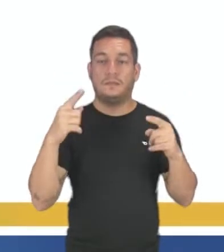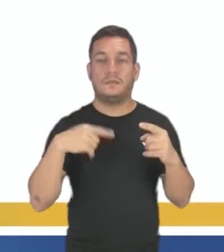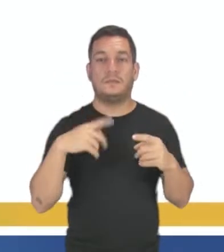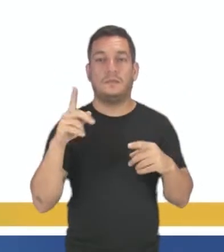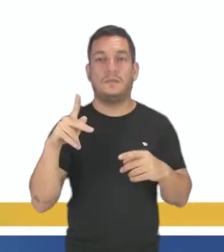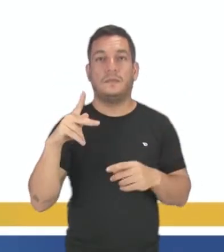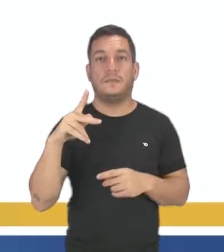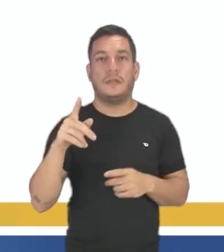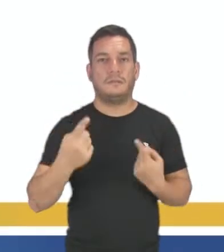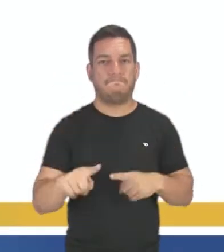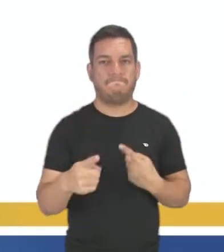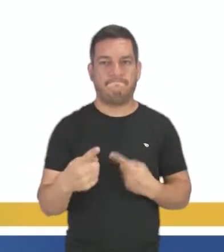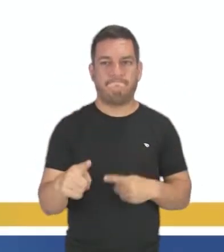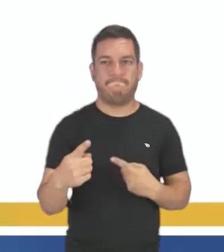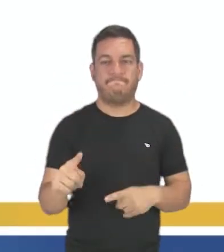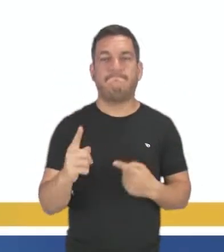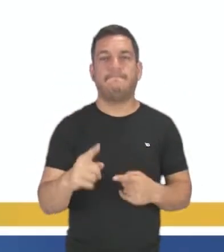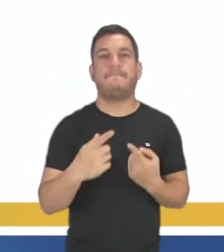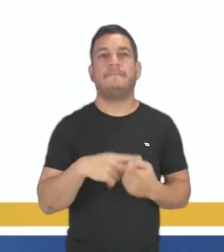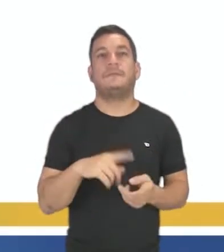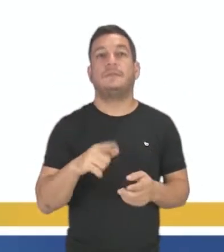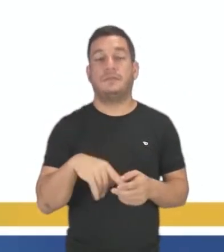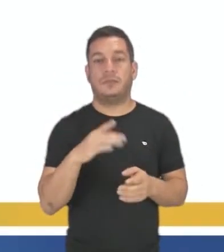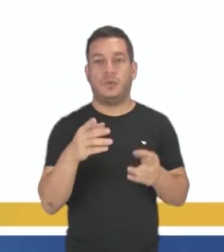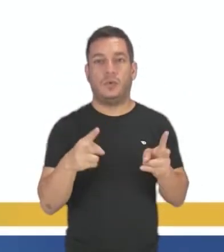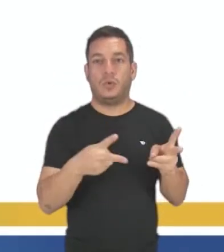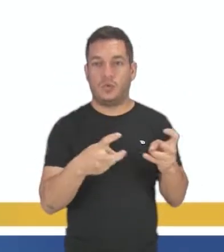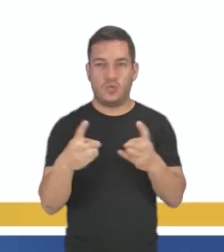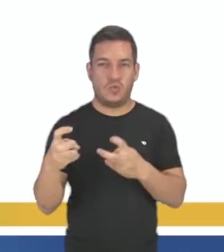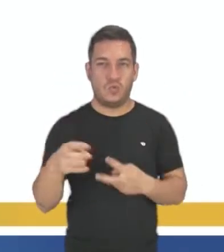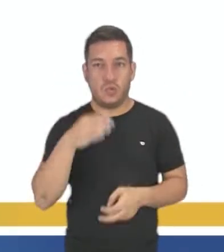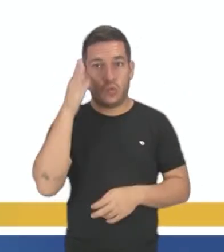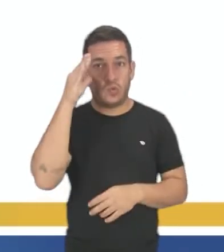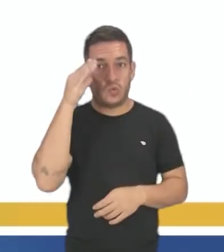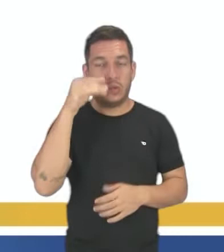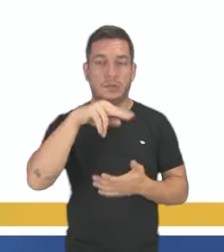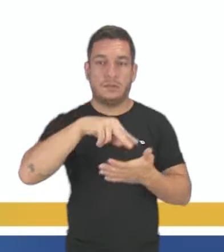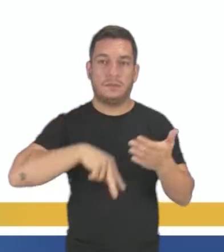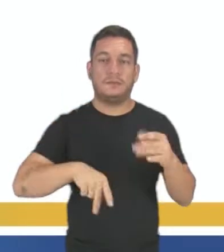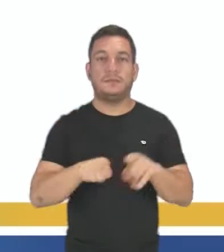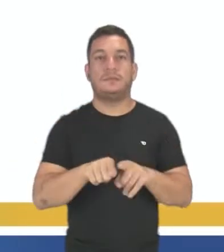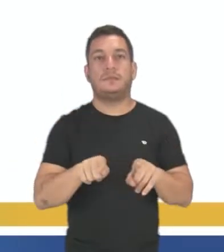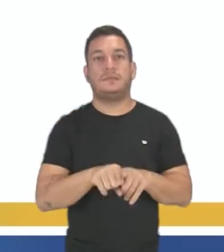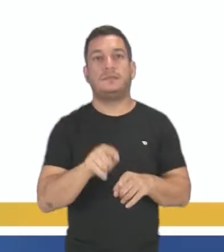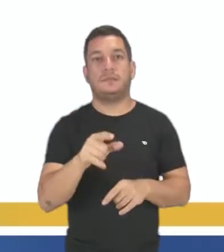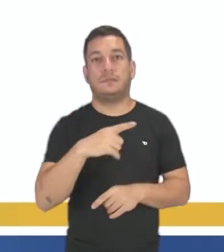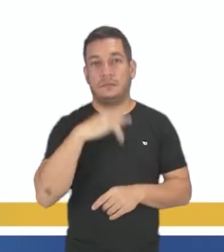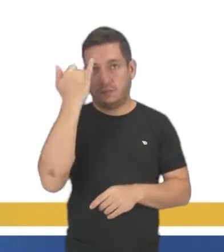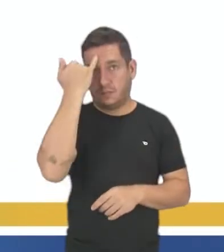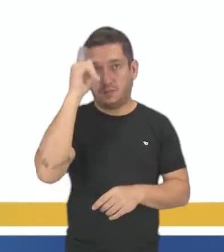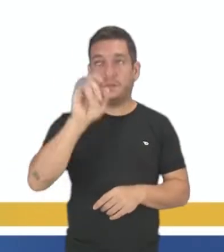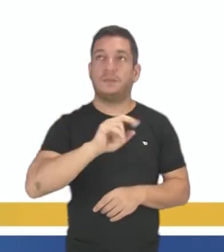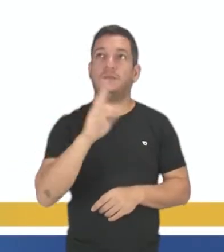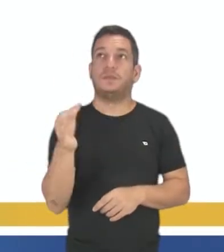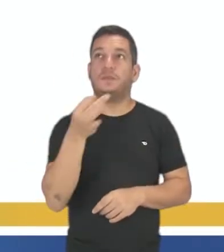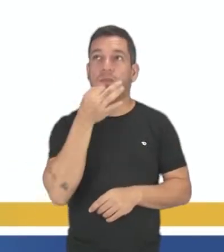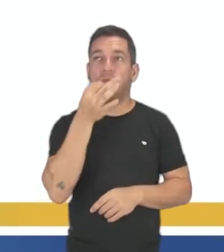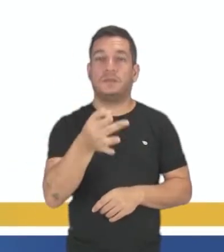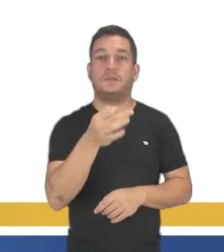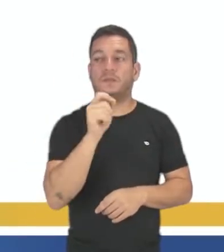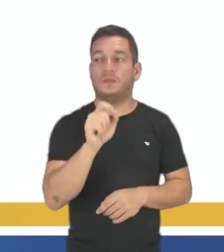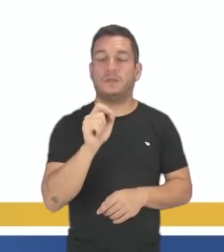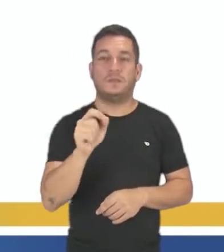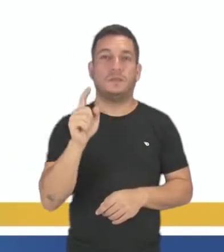vezes provocador para instigar a curiosidade do leitor. Expõe, portanto, uma ideia ou um ponto de vista